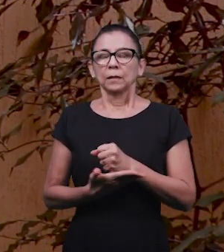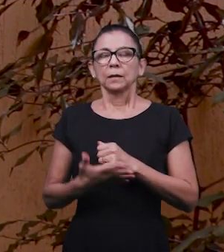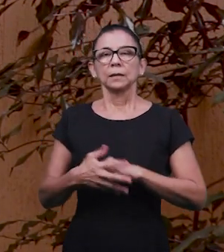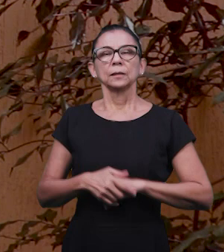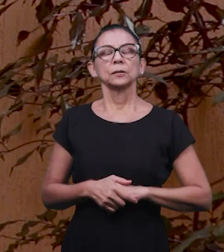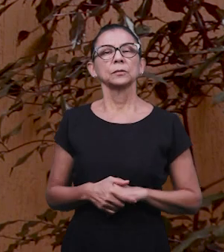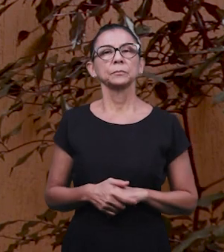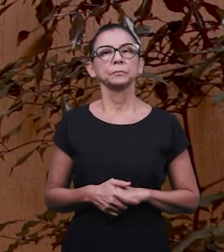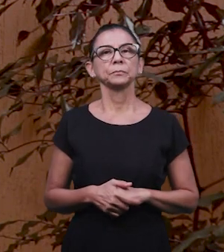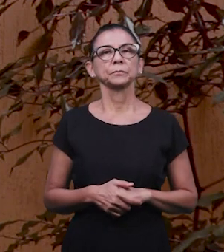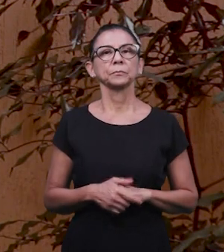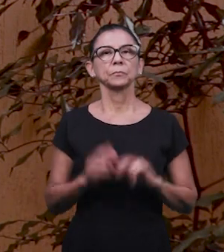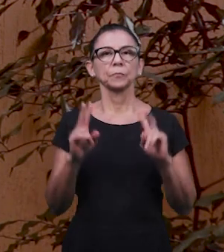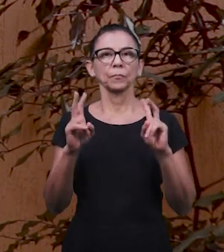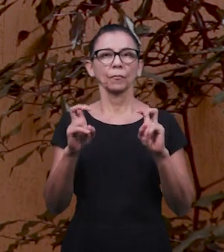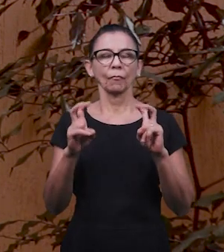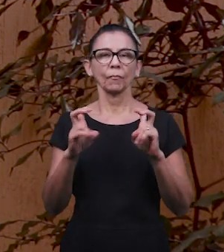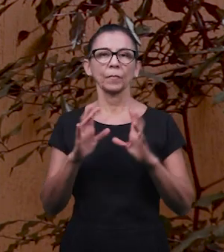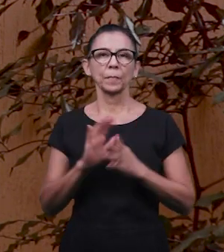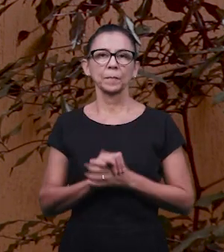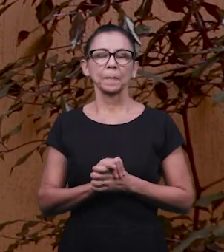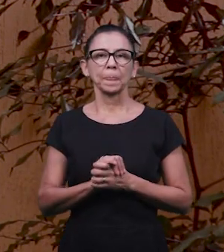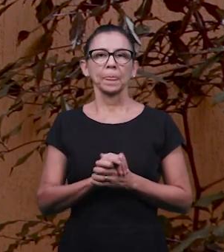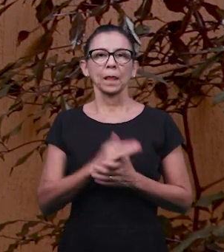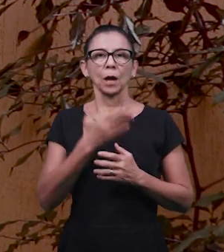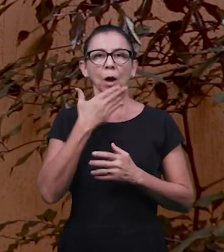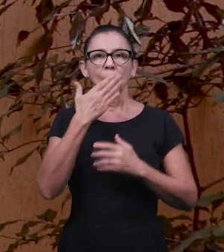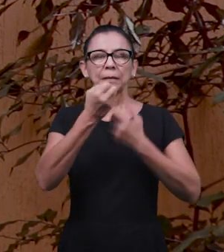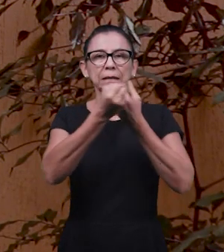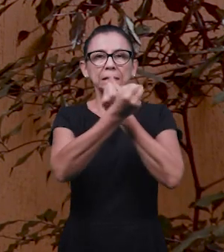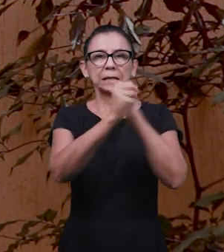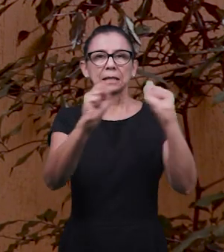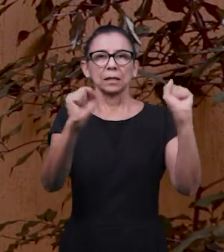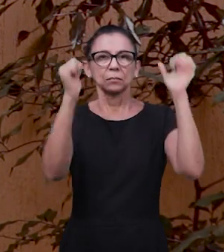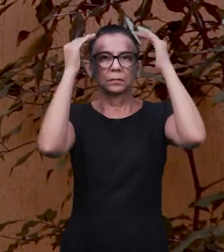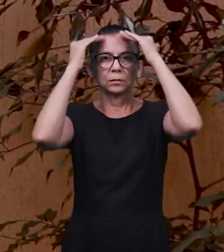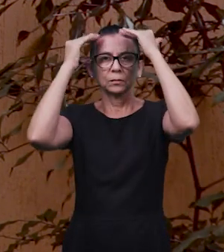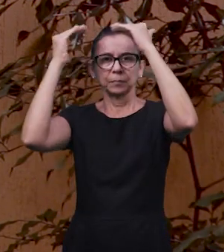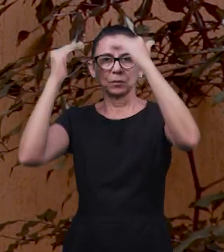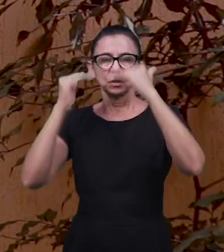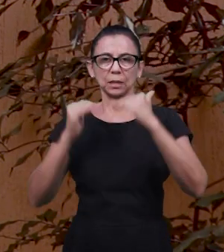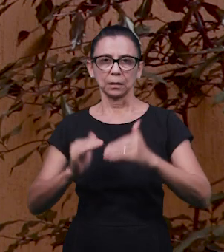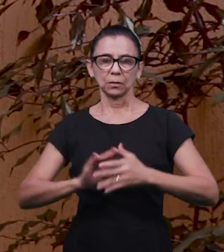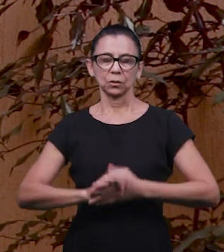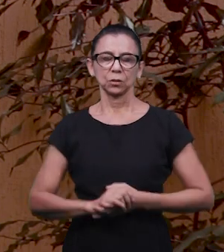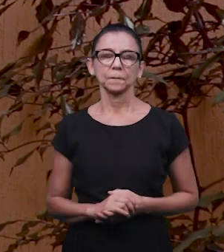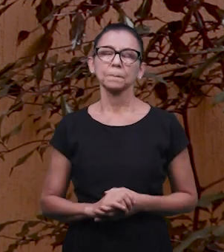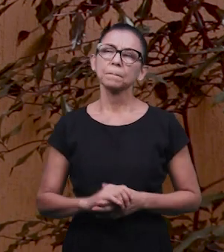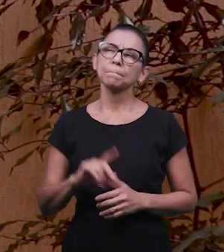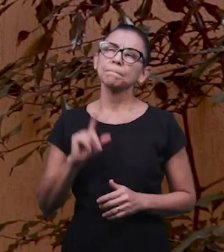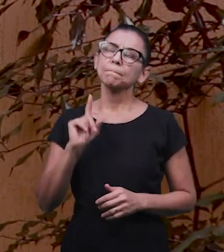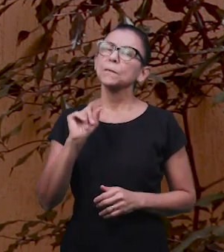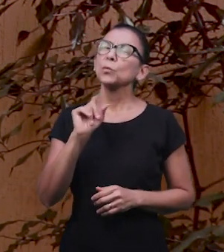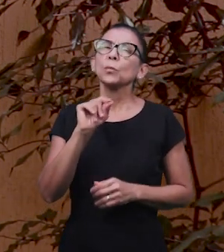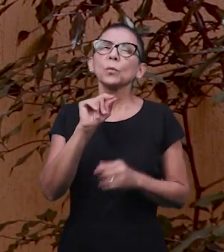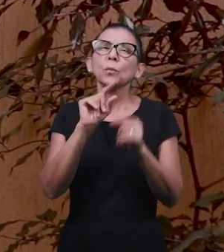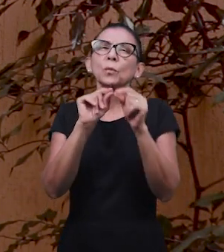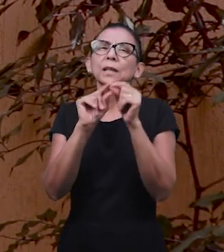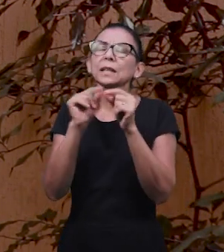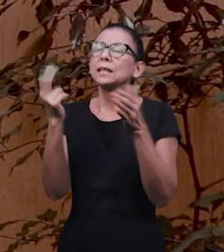Então, hoje nós vamos falar especificamente do material e como que vocês podem dar a aula usando o material.